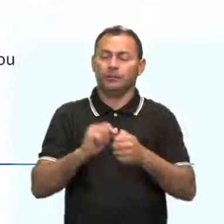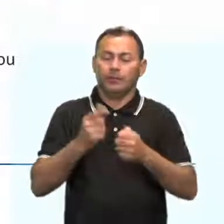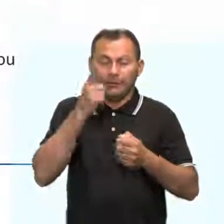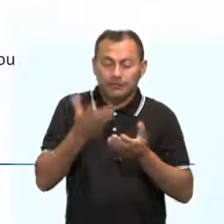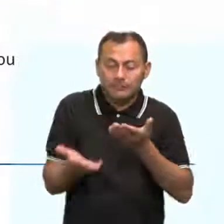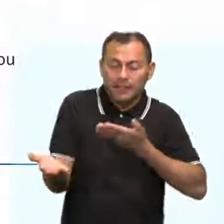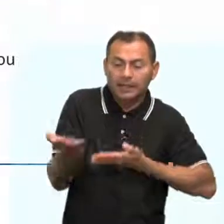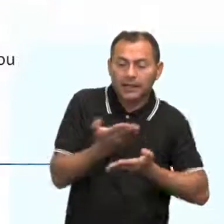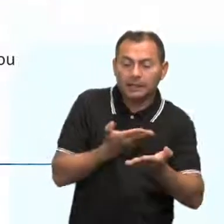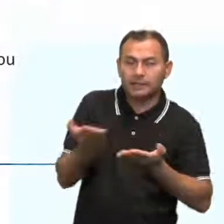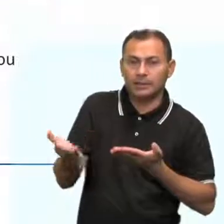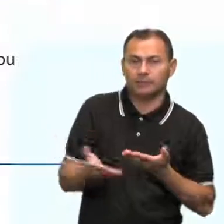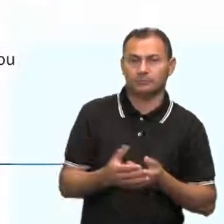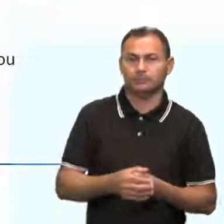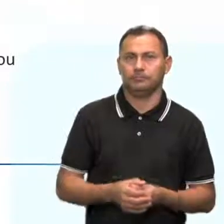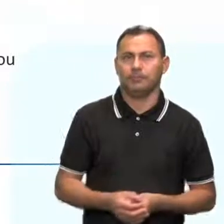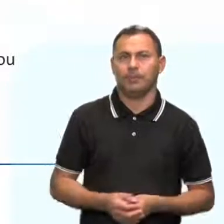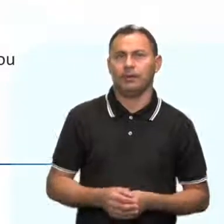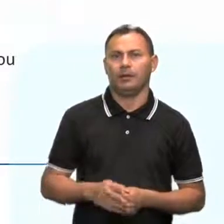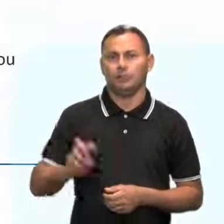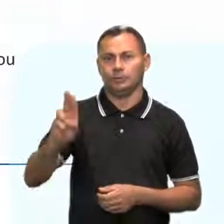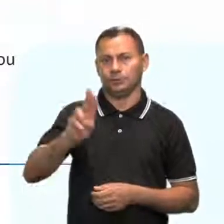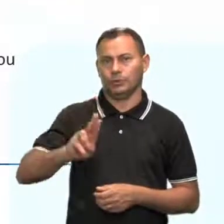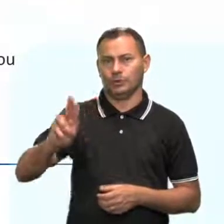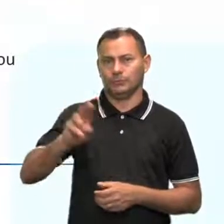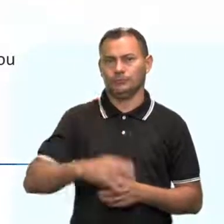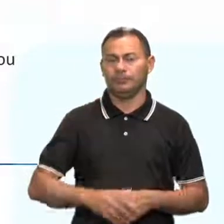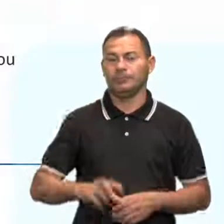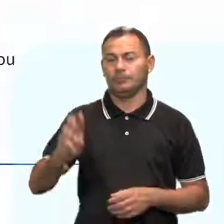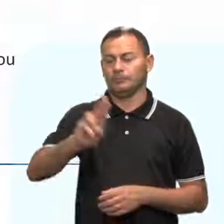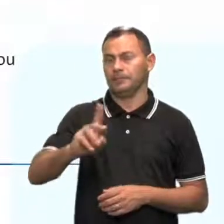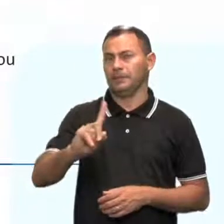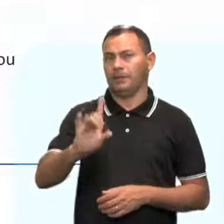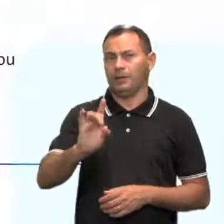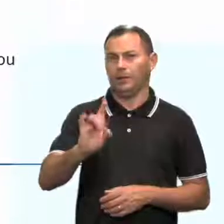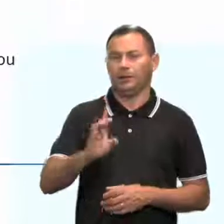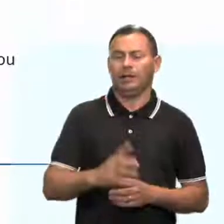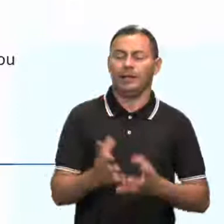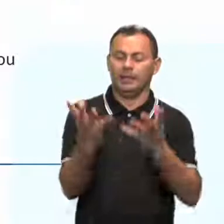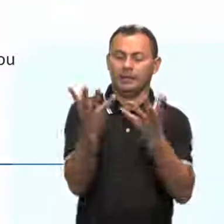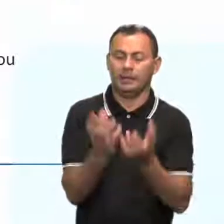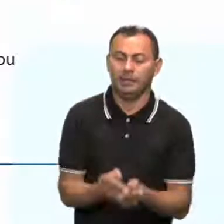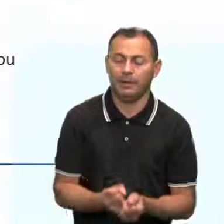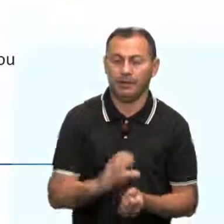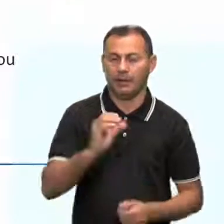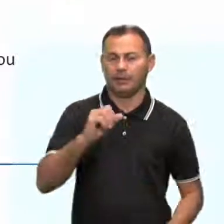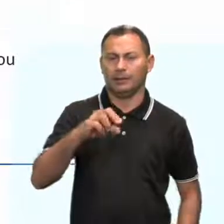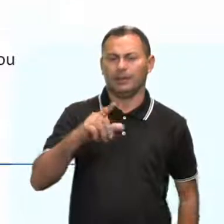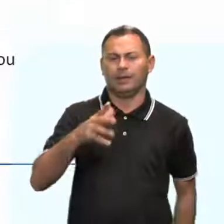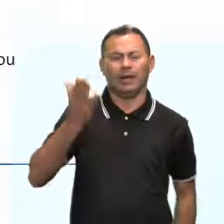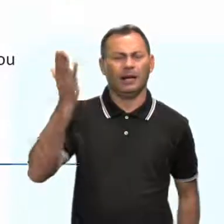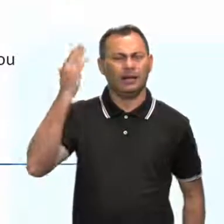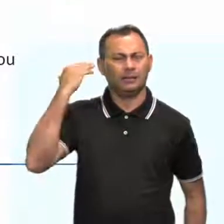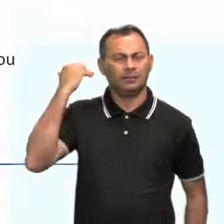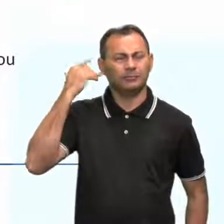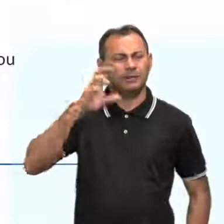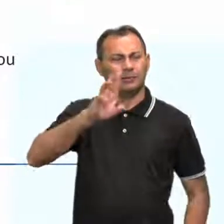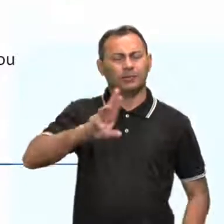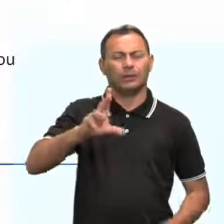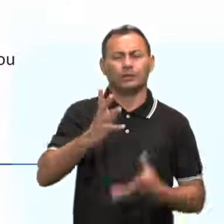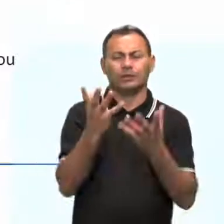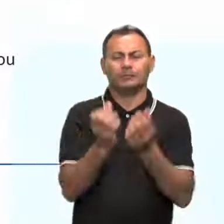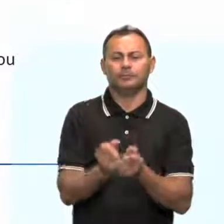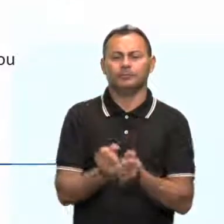interação com os usuários. O usuário não vai só receber o canal. Antigamente, o usuário